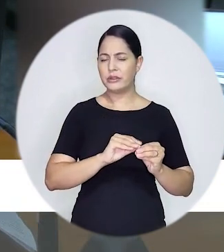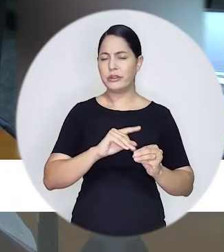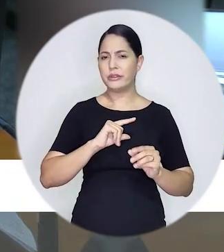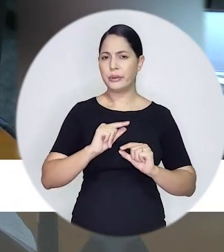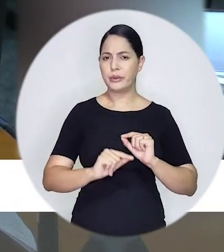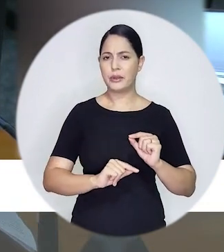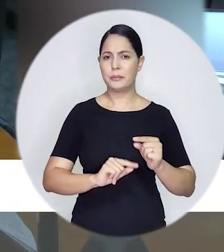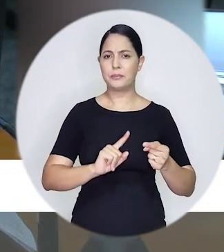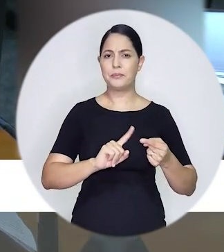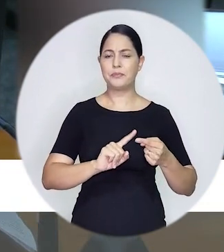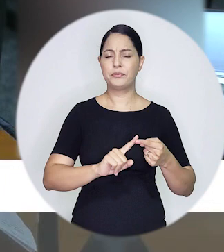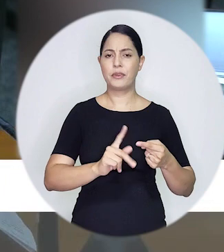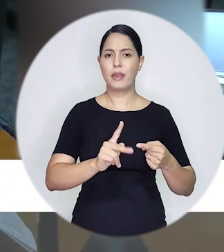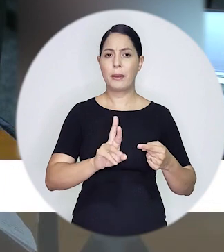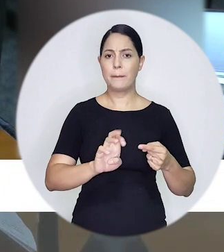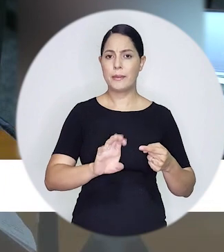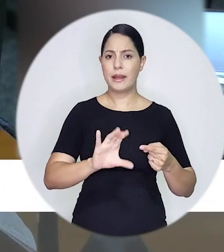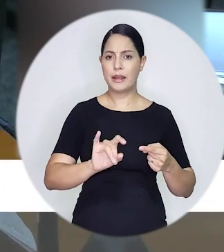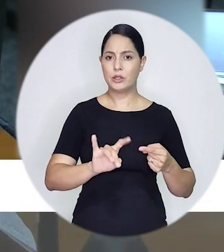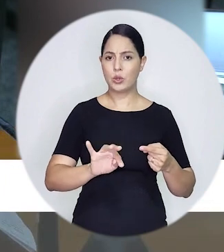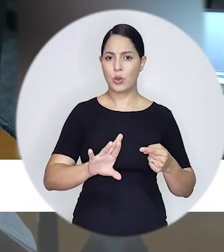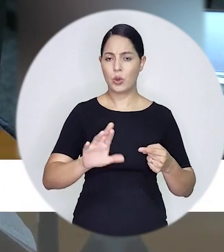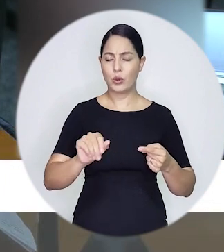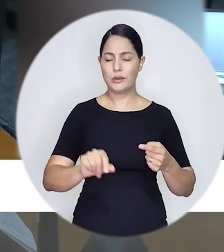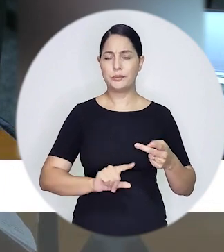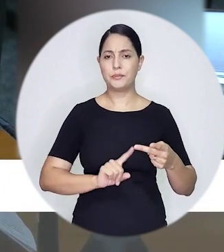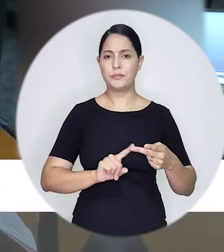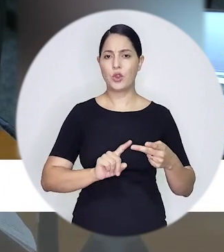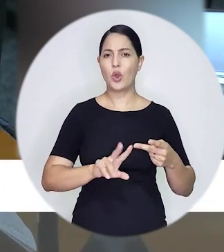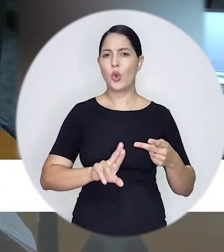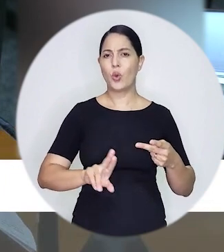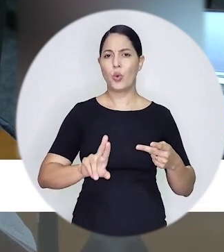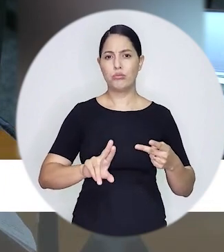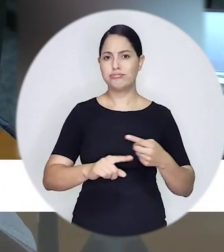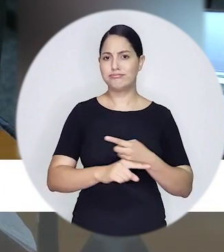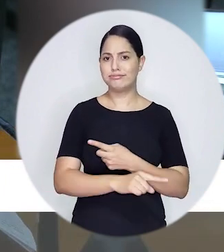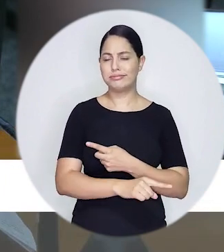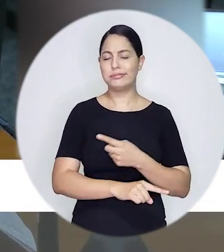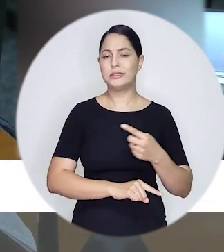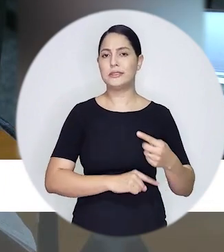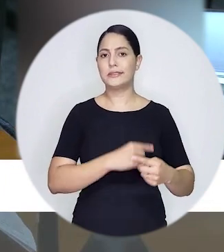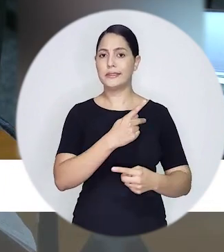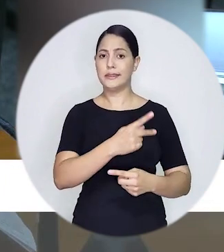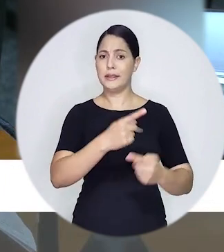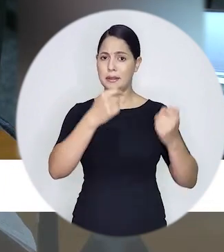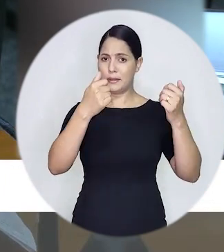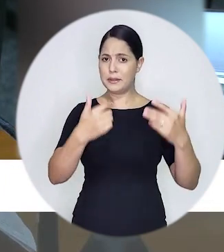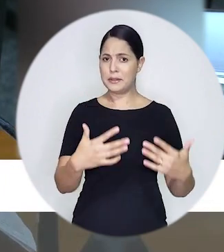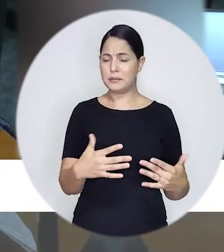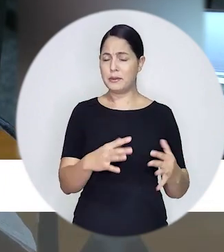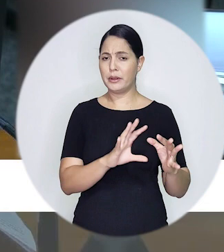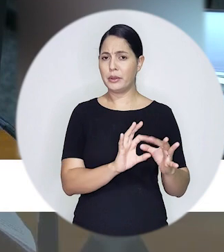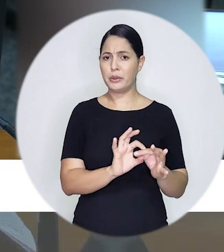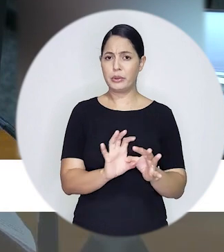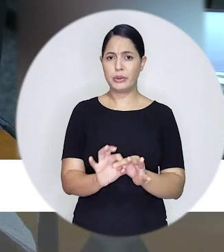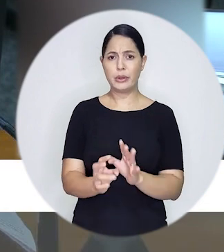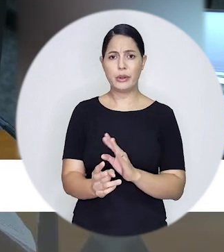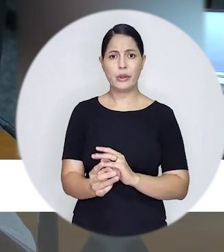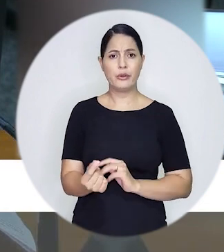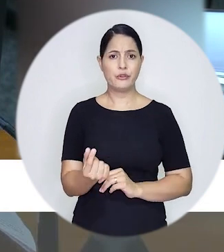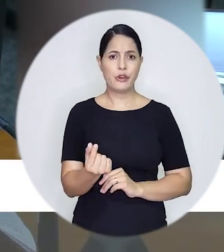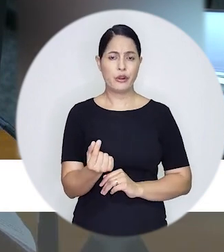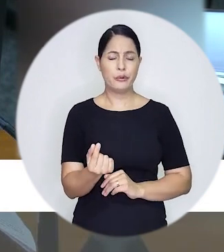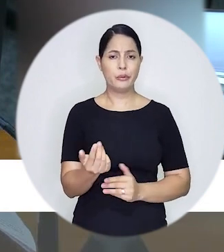litigância predatória, utilização indevida, segundo ele, de alguns mecanismos para levantamento